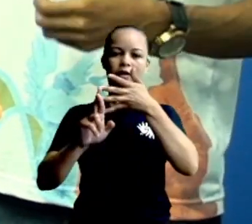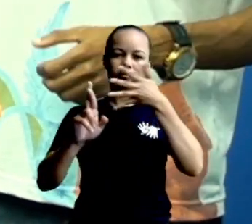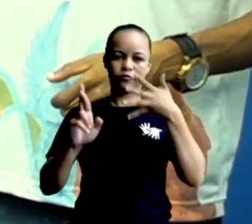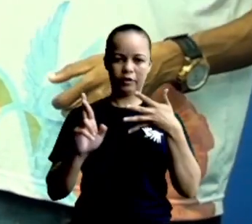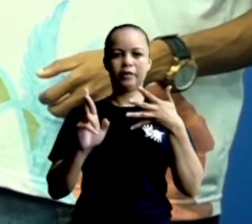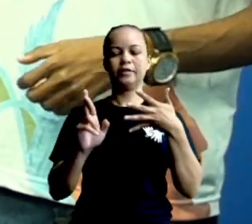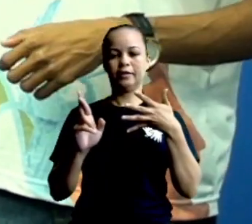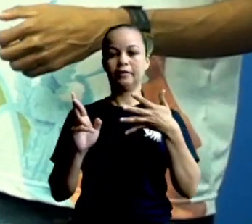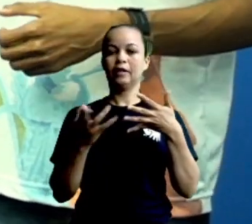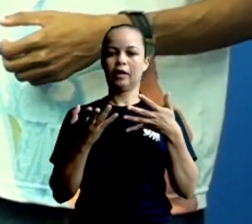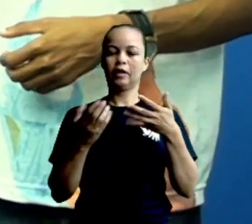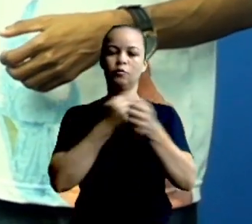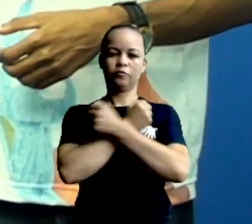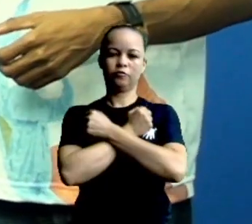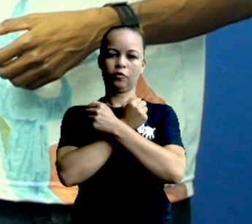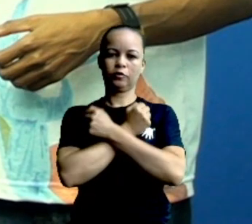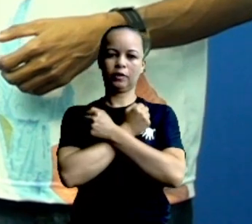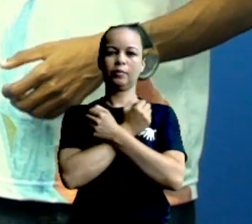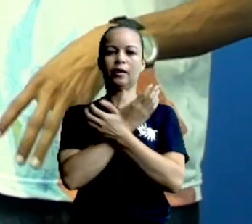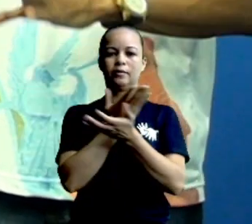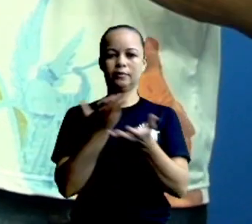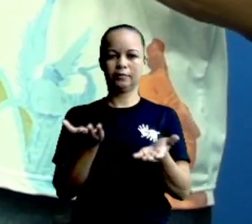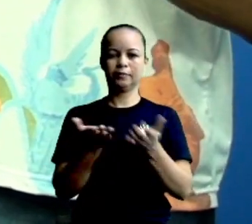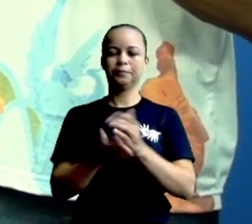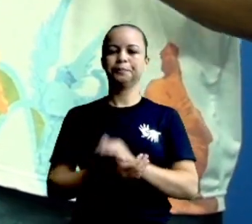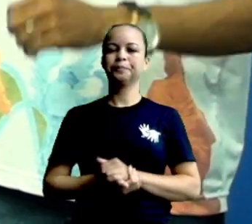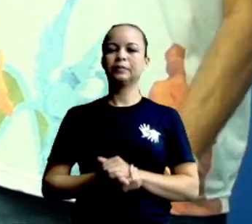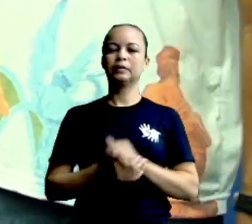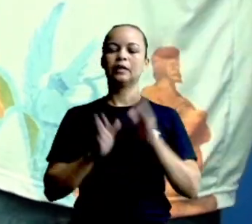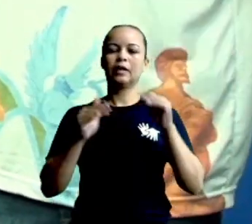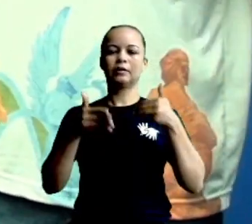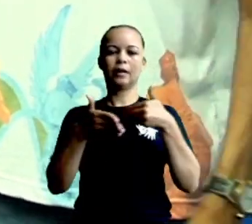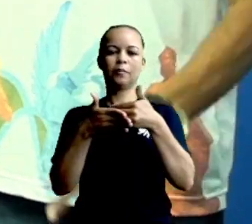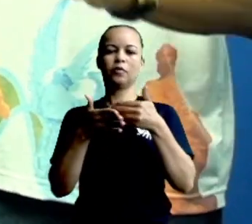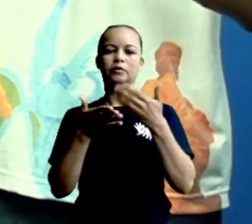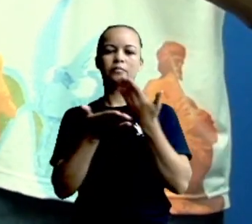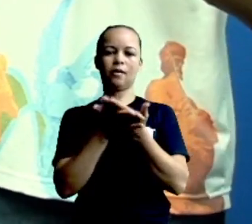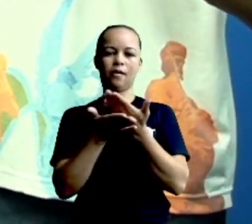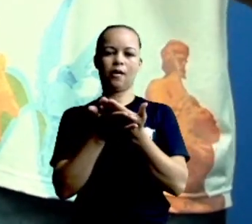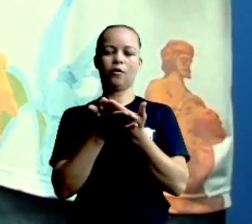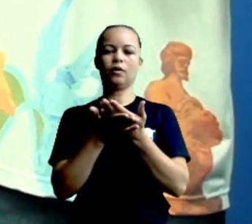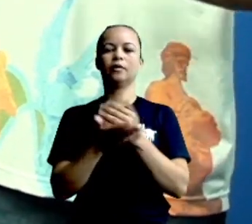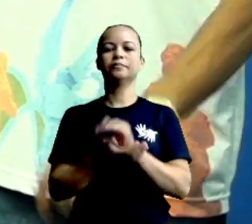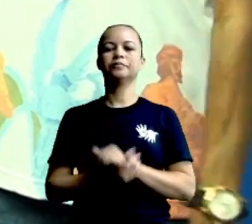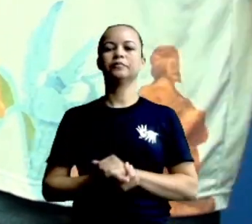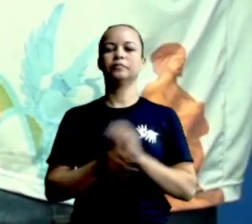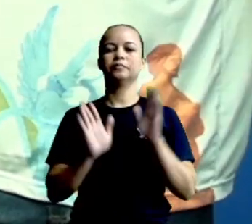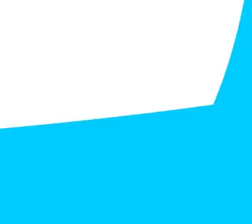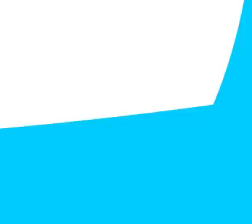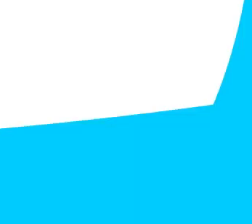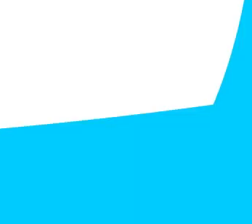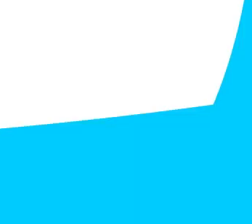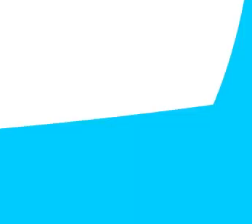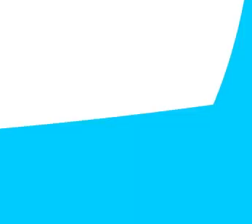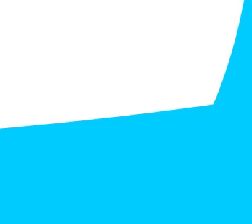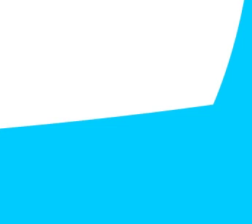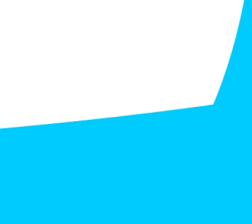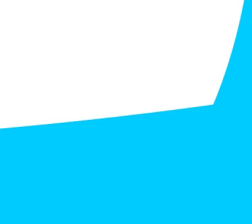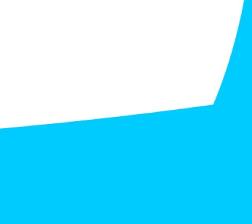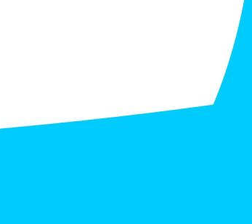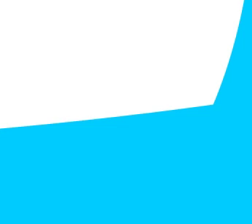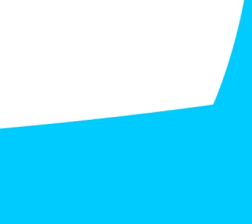referência e meu forte abraço, tá? E até a próxima aula. Beleza, gente? Tchau!